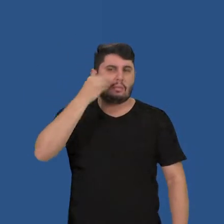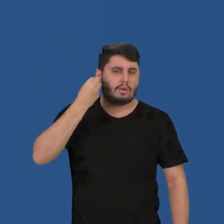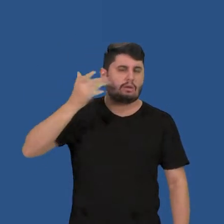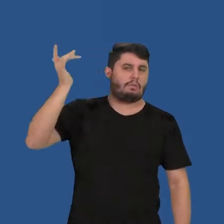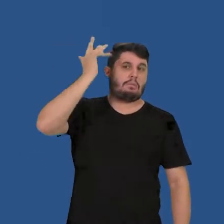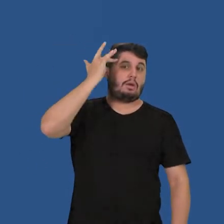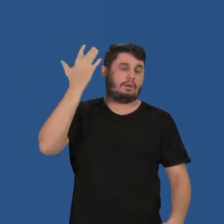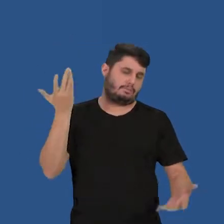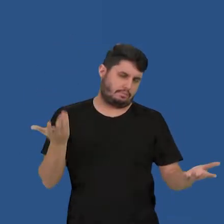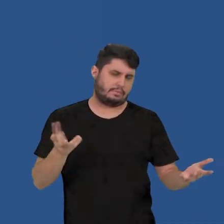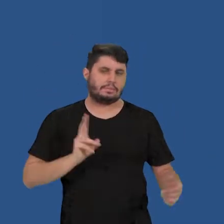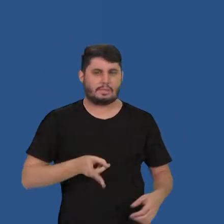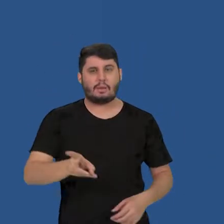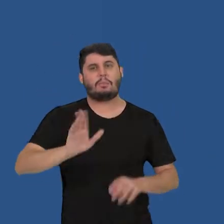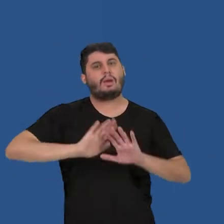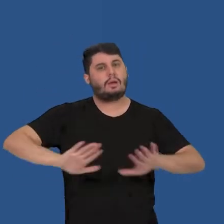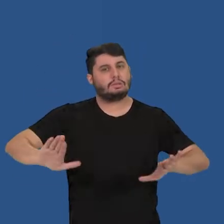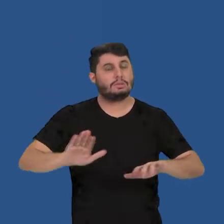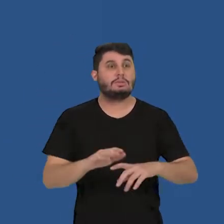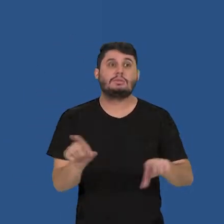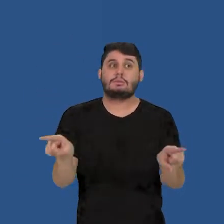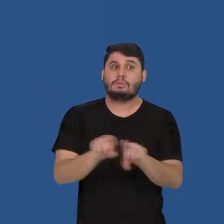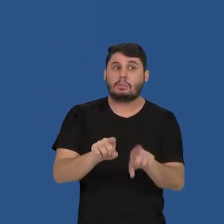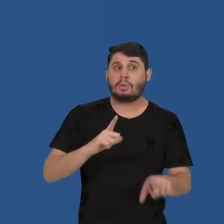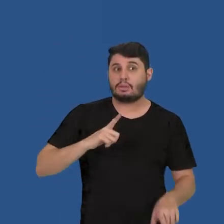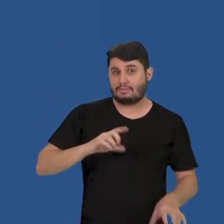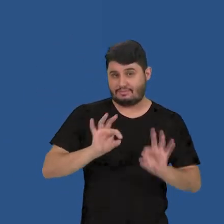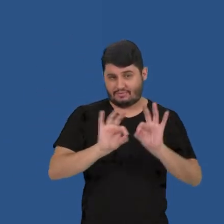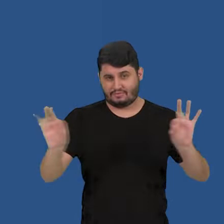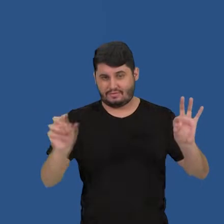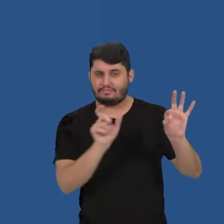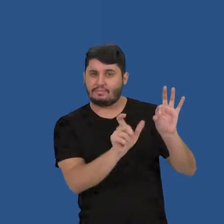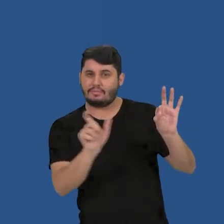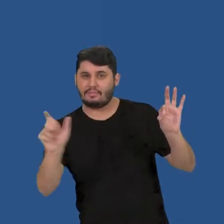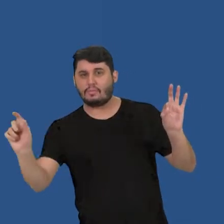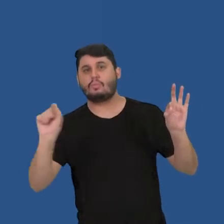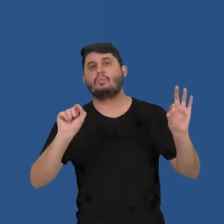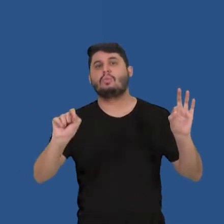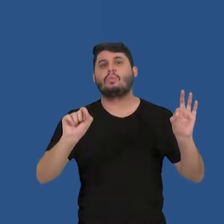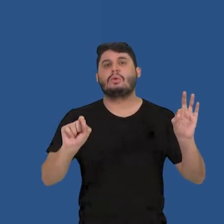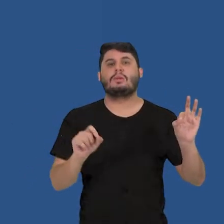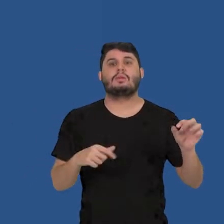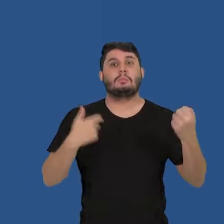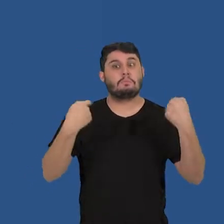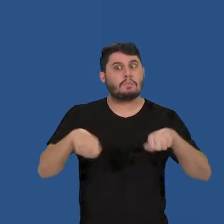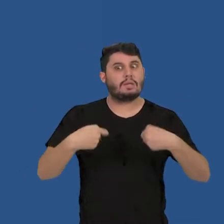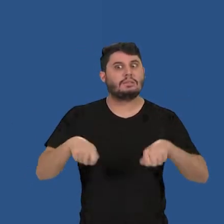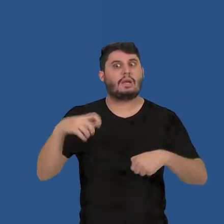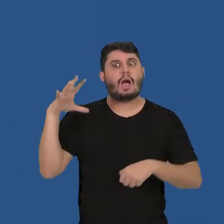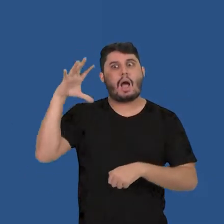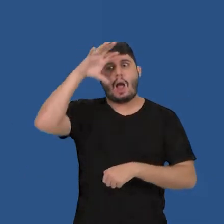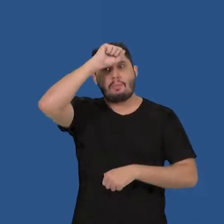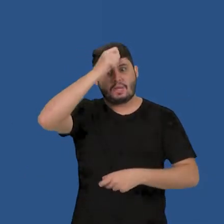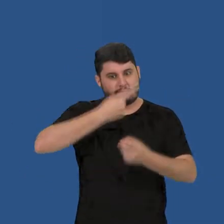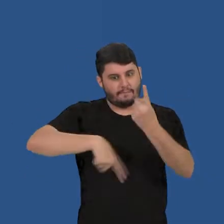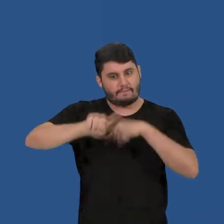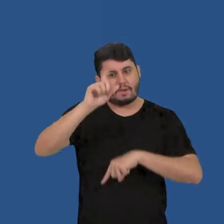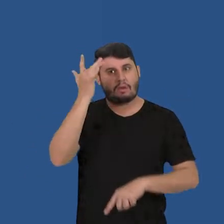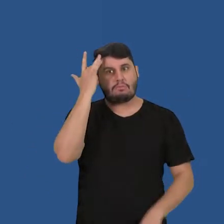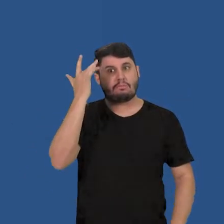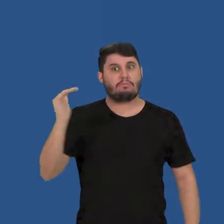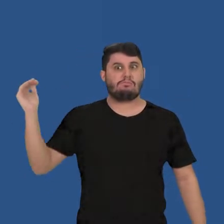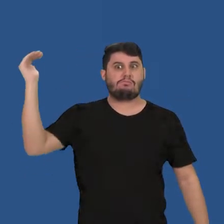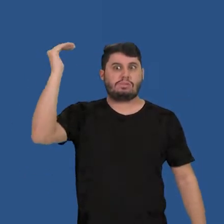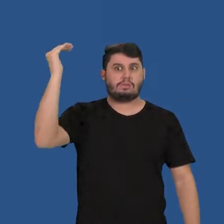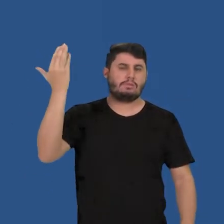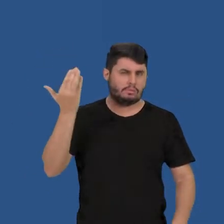Agora é uma palavra que a gente domina bem. Eles dizem que é hora de começar a agir como um adulto. Então, vê